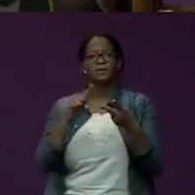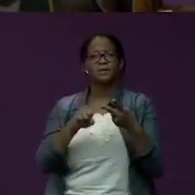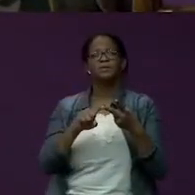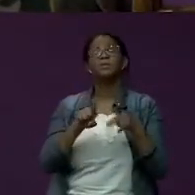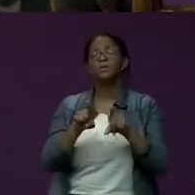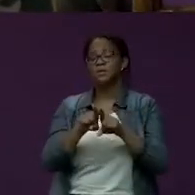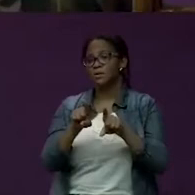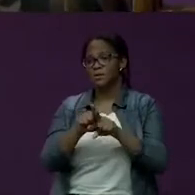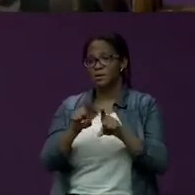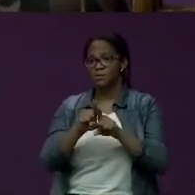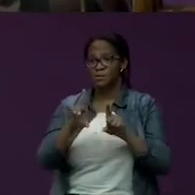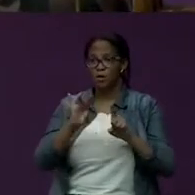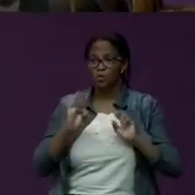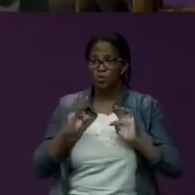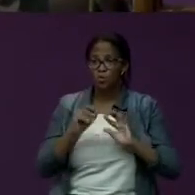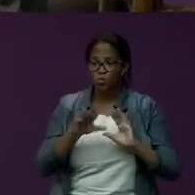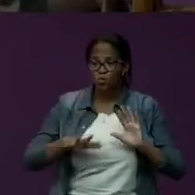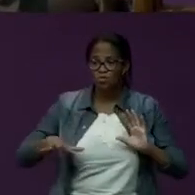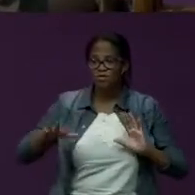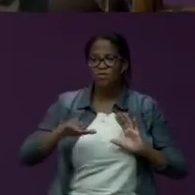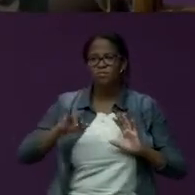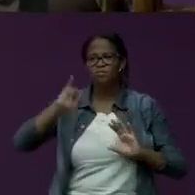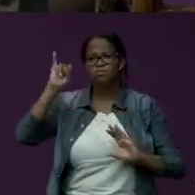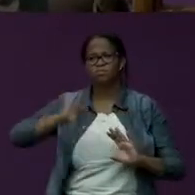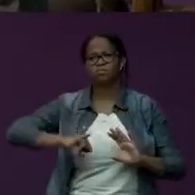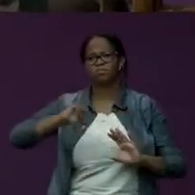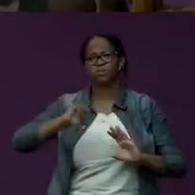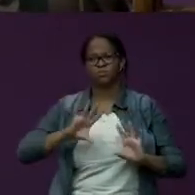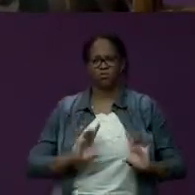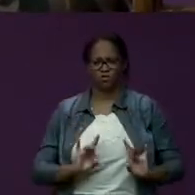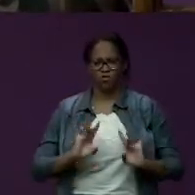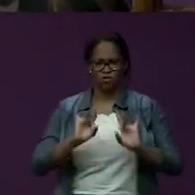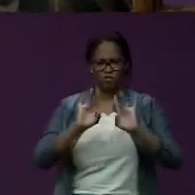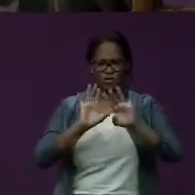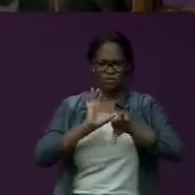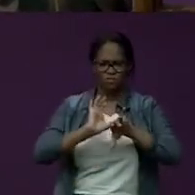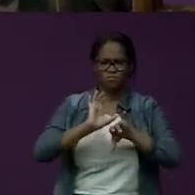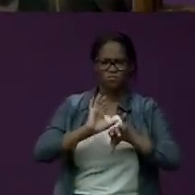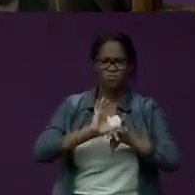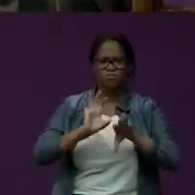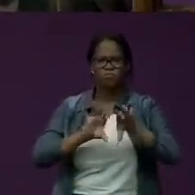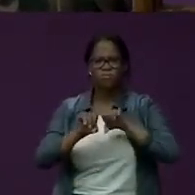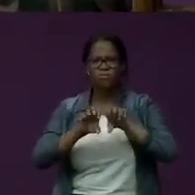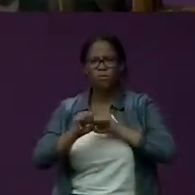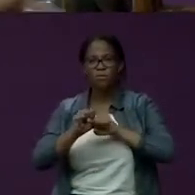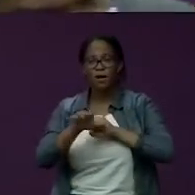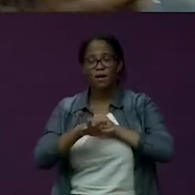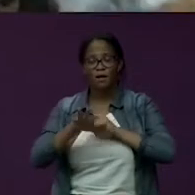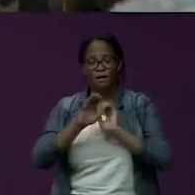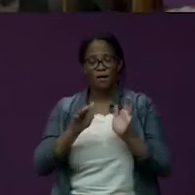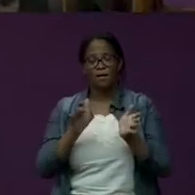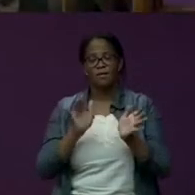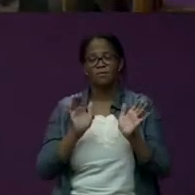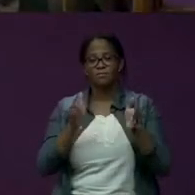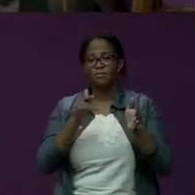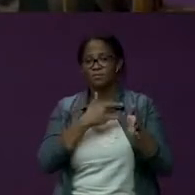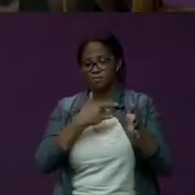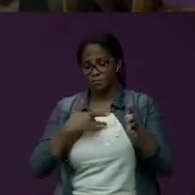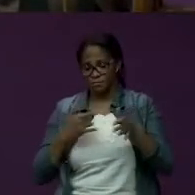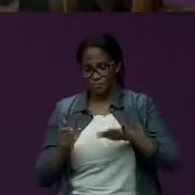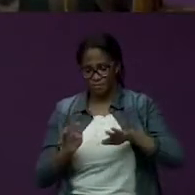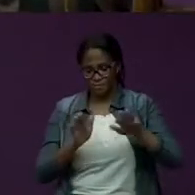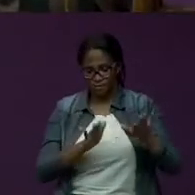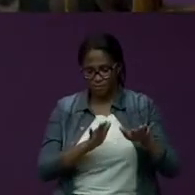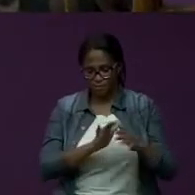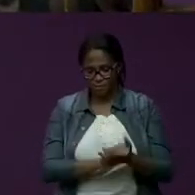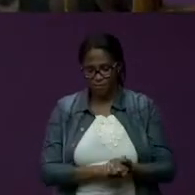mas também em todo o campo tão importante de especializações, né, para para o campo da saúde. É, então, eu